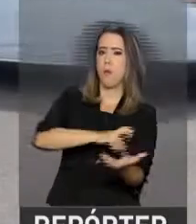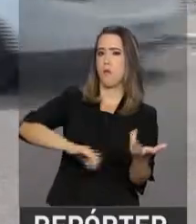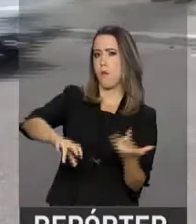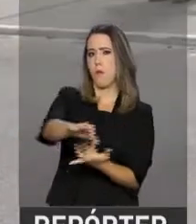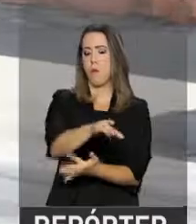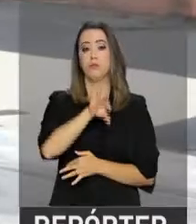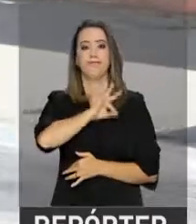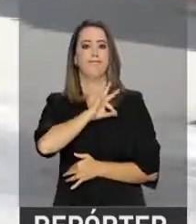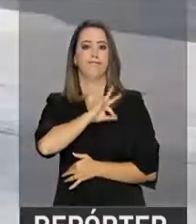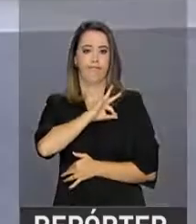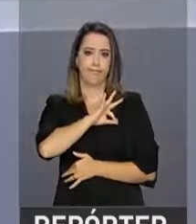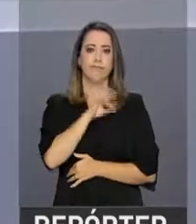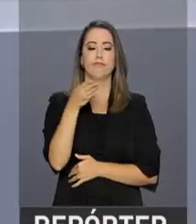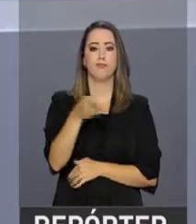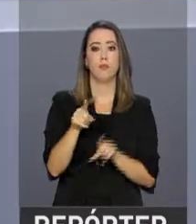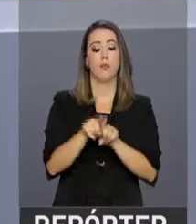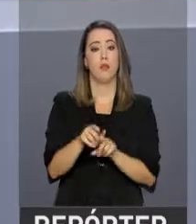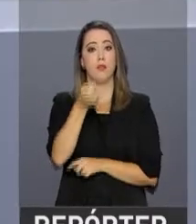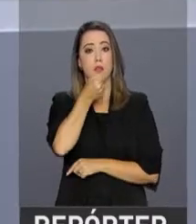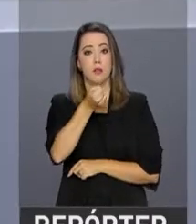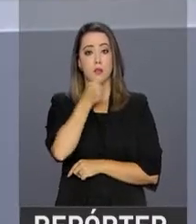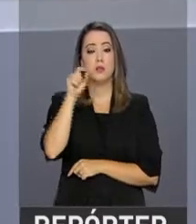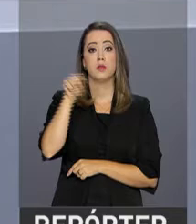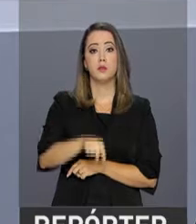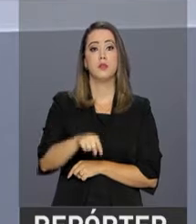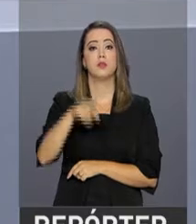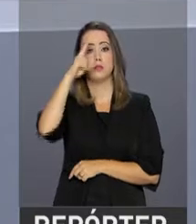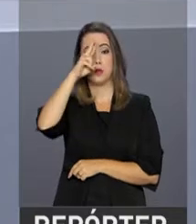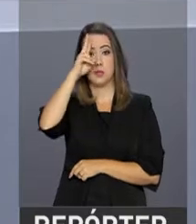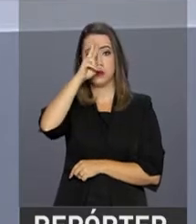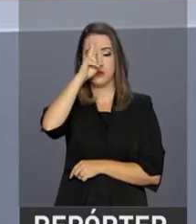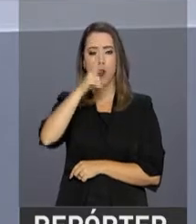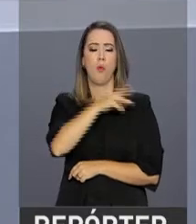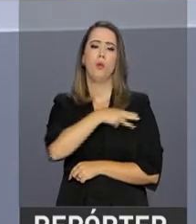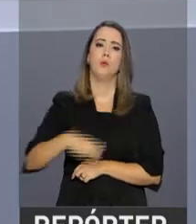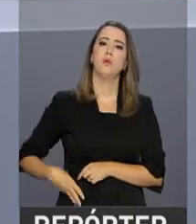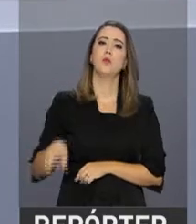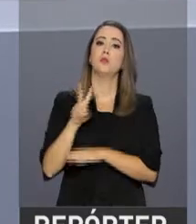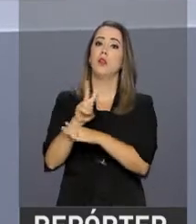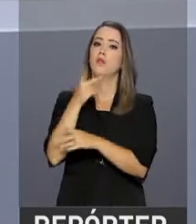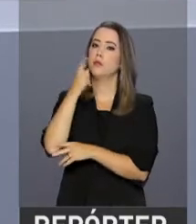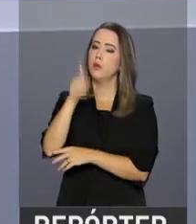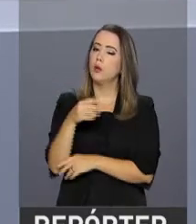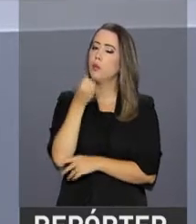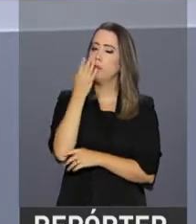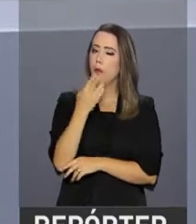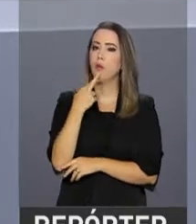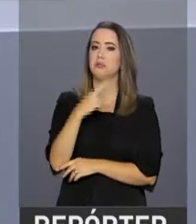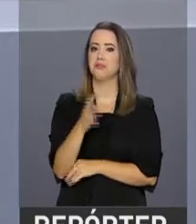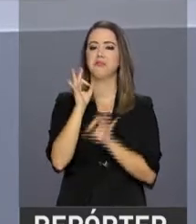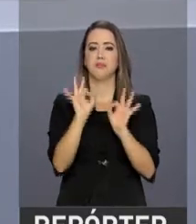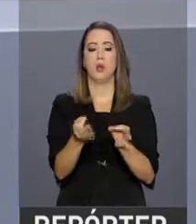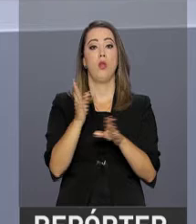policiais civis e militares durante a entrevista nesta segunda feira jungmann ressaltou o resultado positivo e afirmou que o apoio